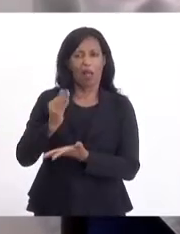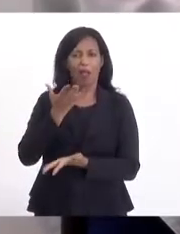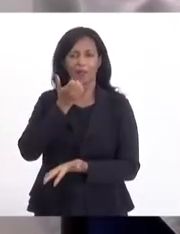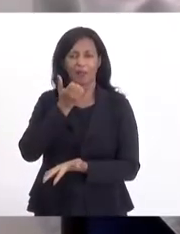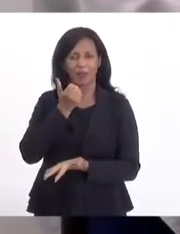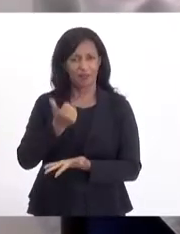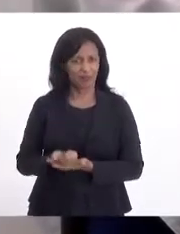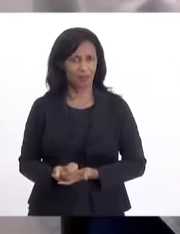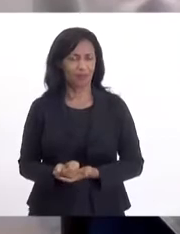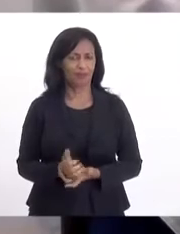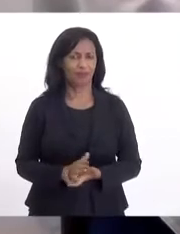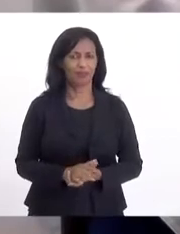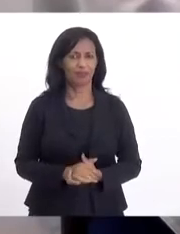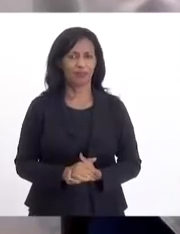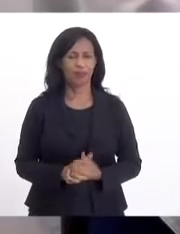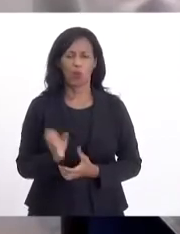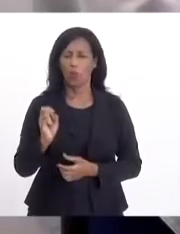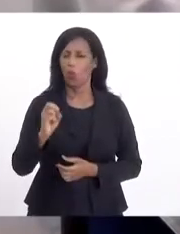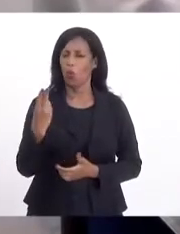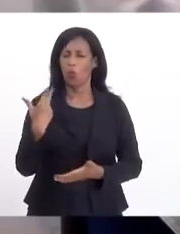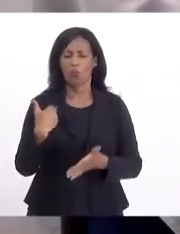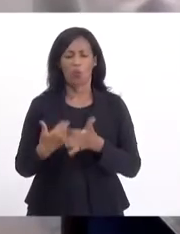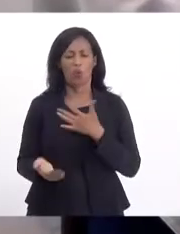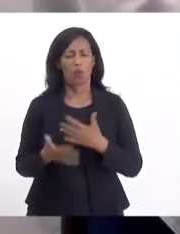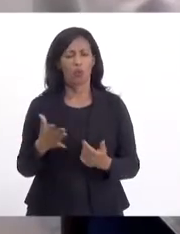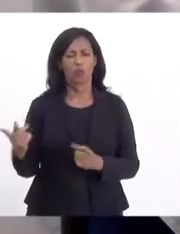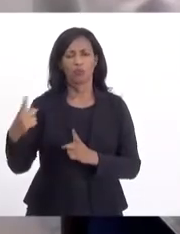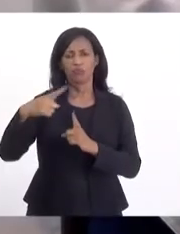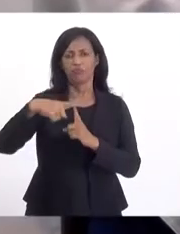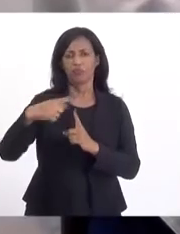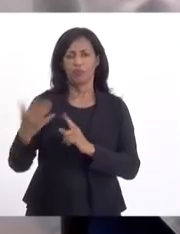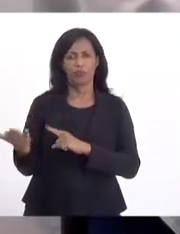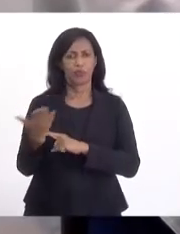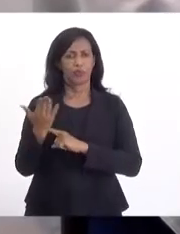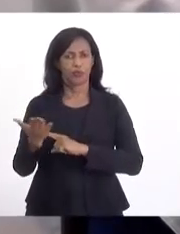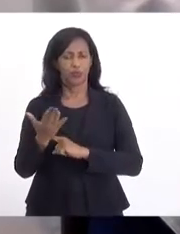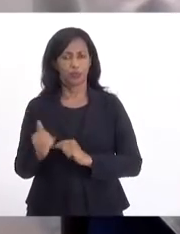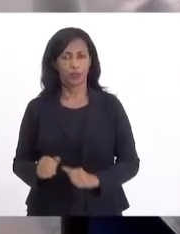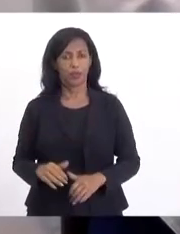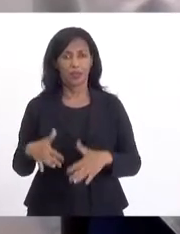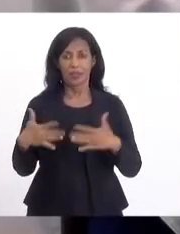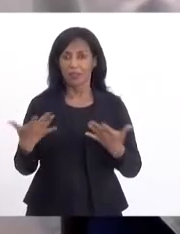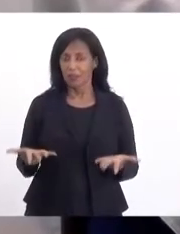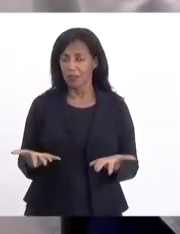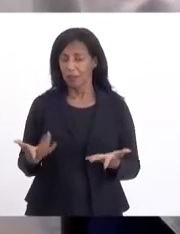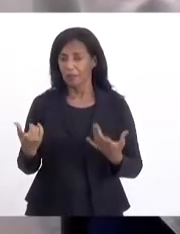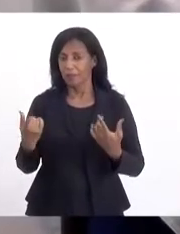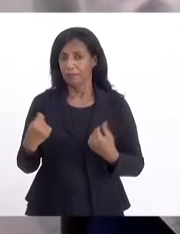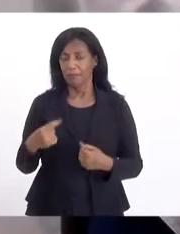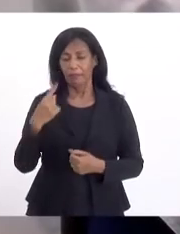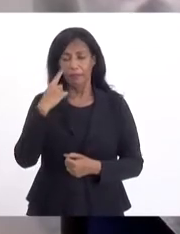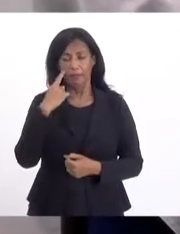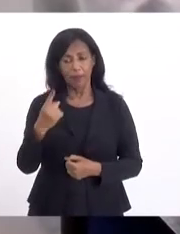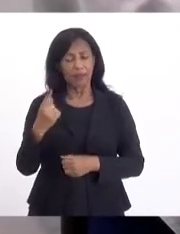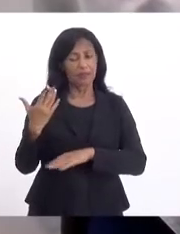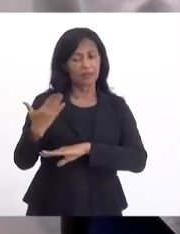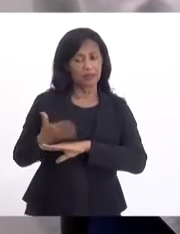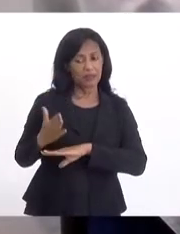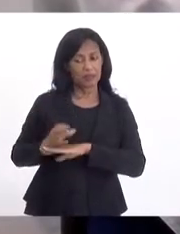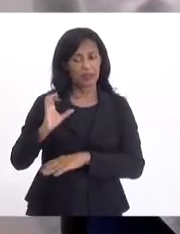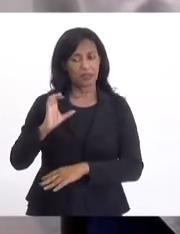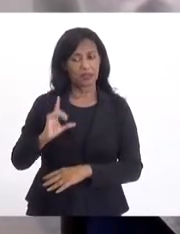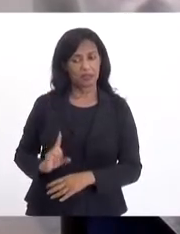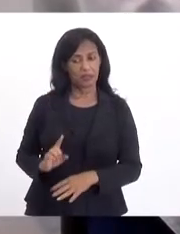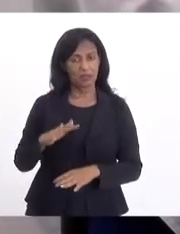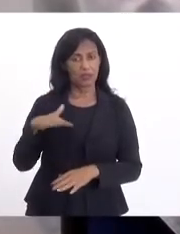alimentação, né? Ou qualquer outro tipo de auxílio. Então, tem que, para ver esse exercício da